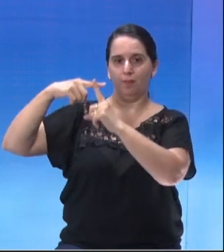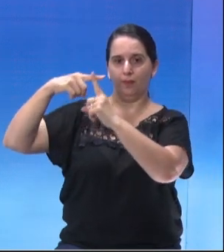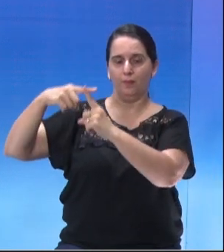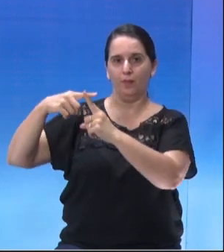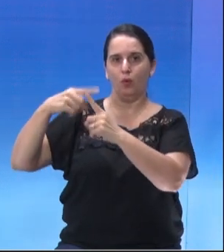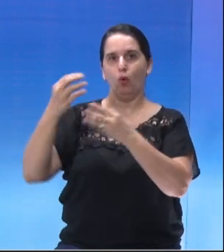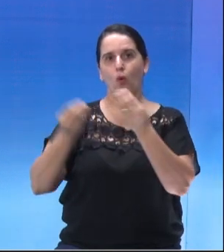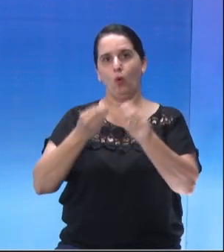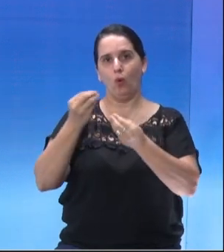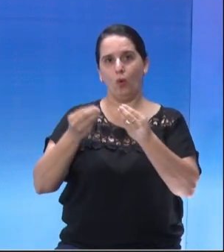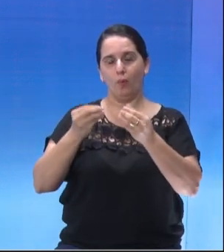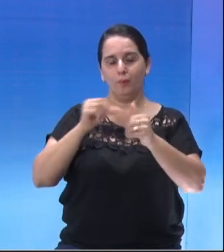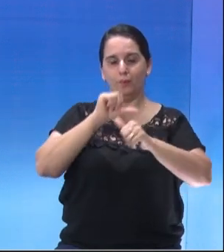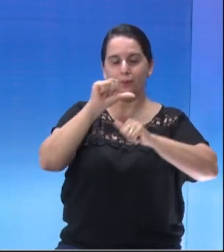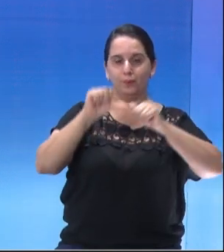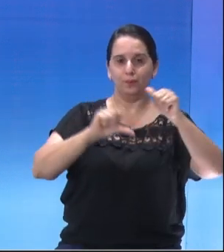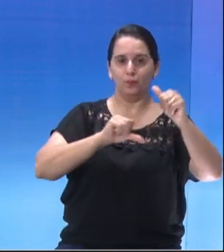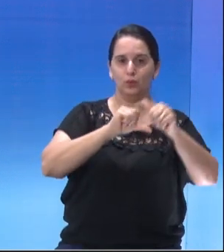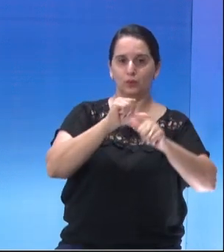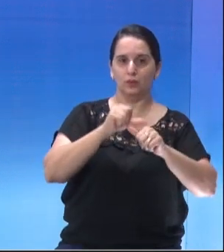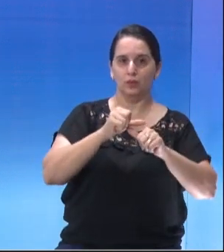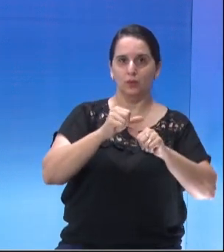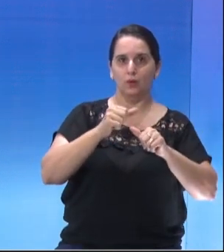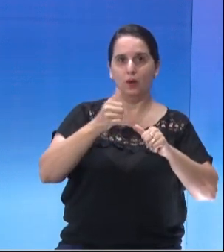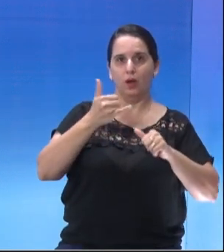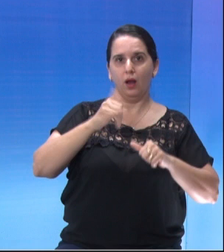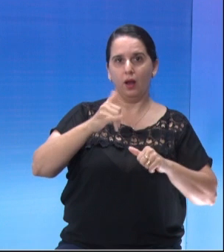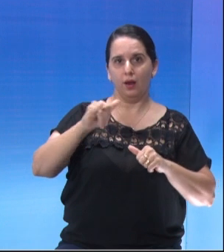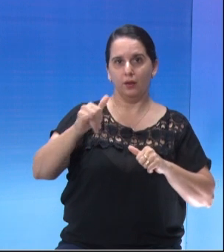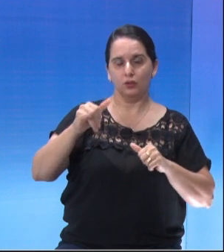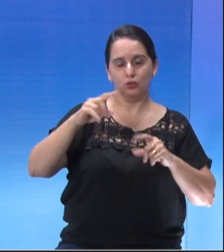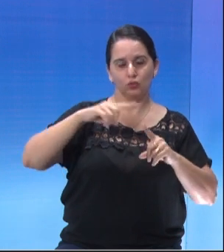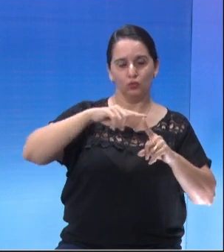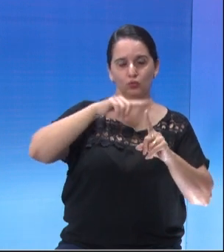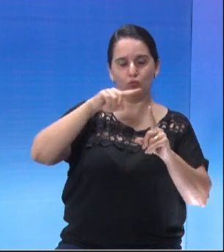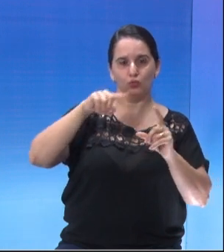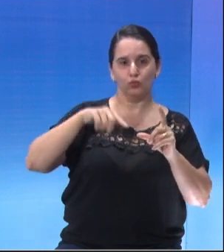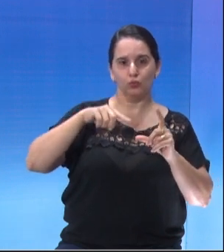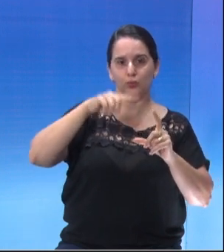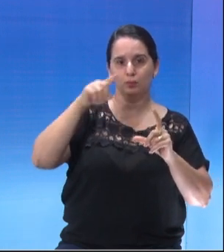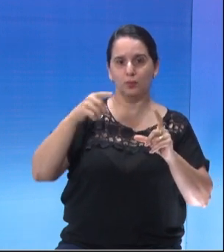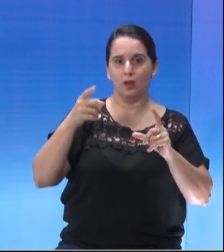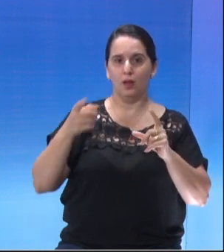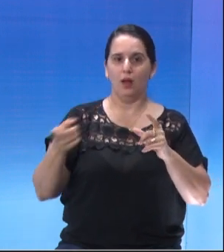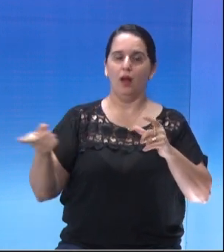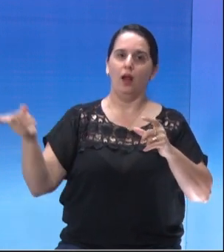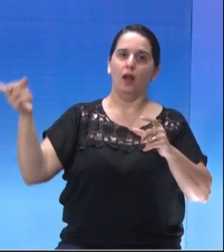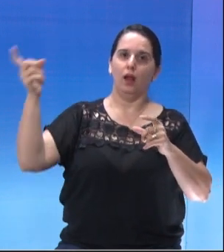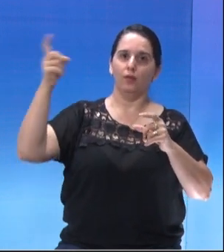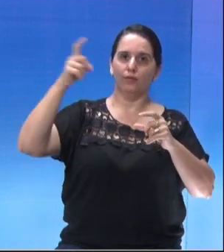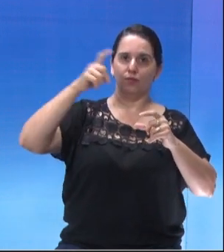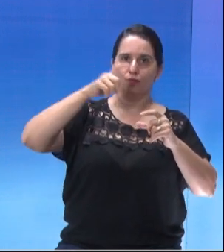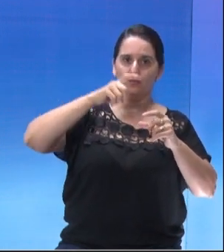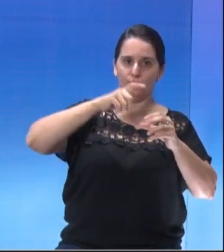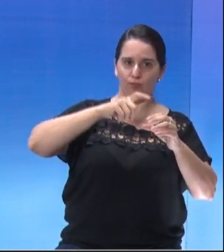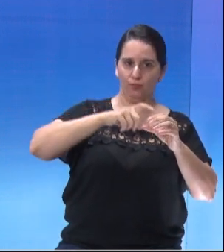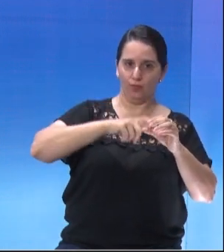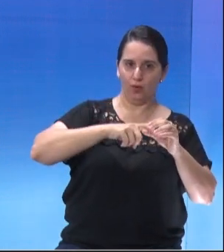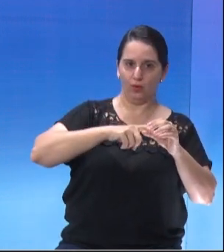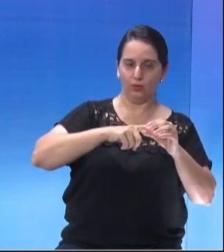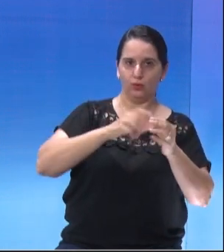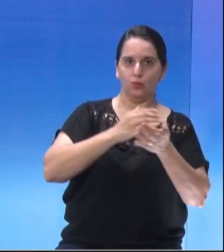externa, ou seja, para um nível energético maior. E ao retornar à sua camada de origem, ele